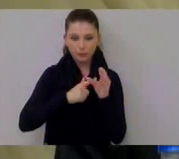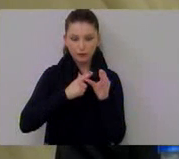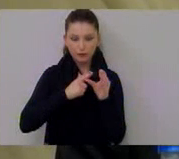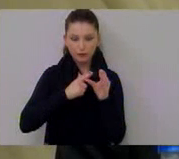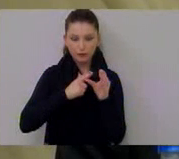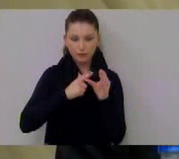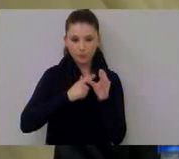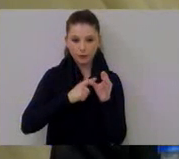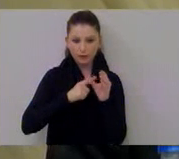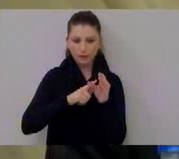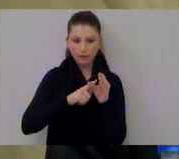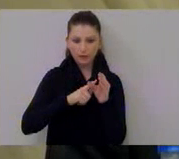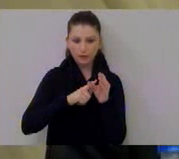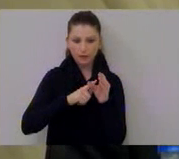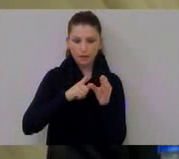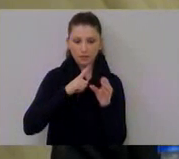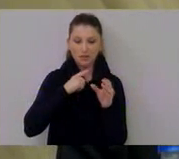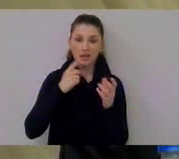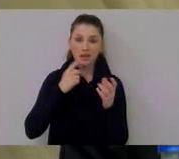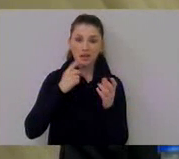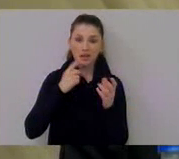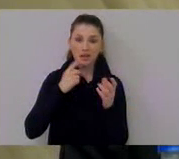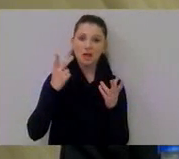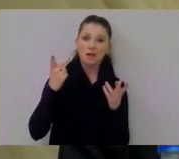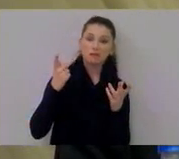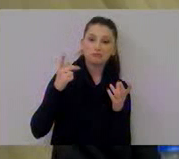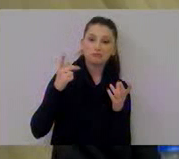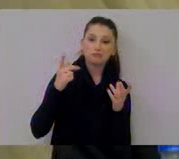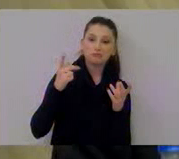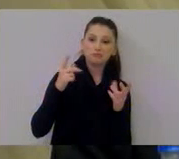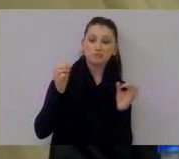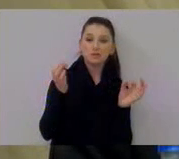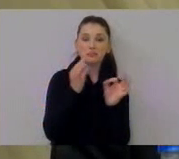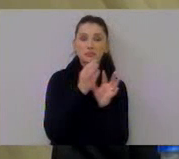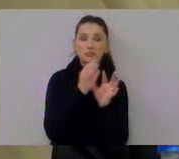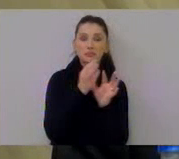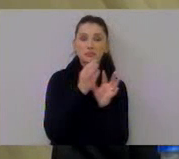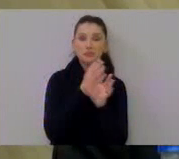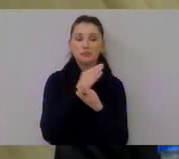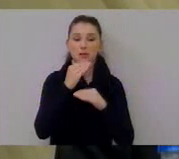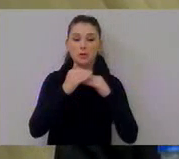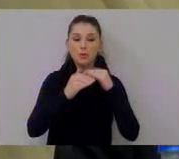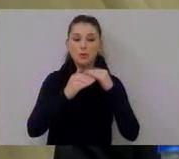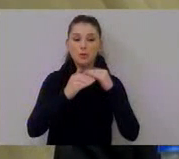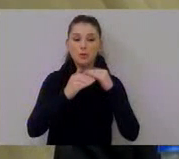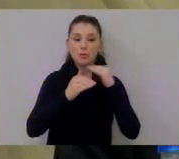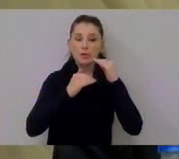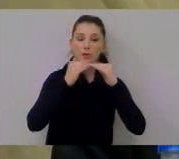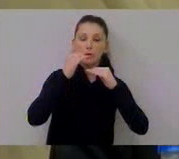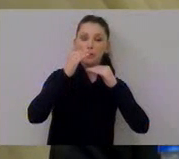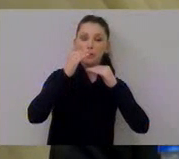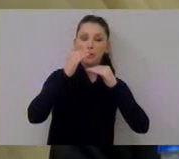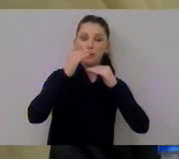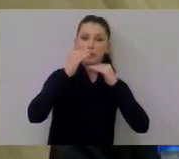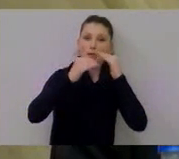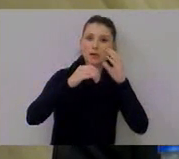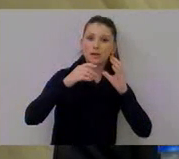da previsão do término da obra da construção da quadra